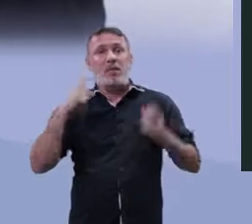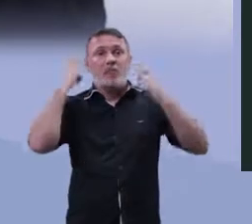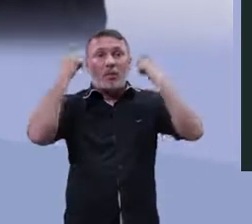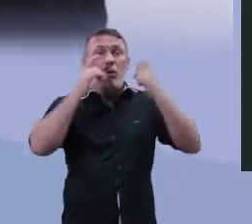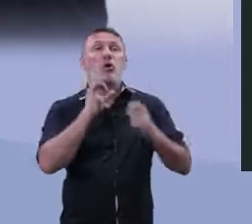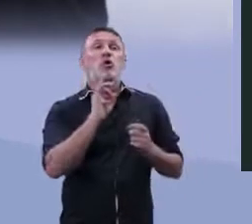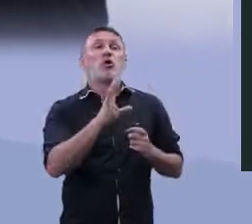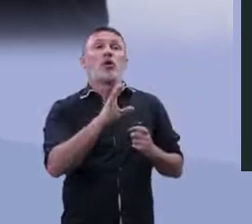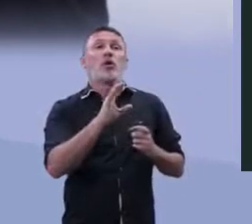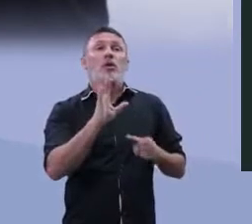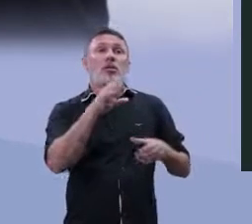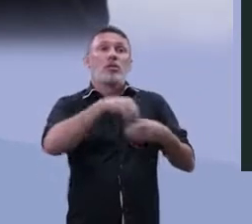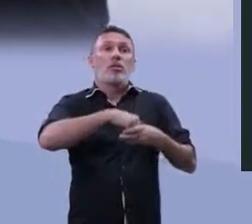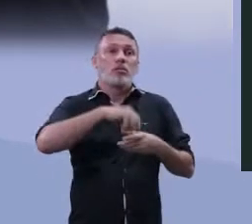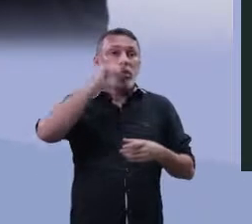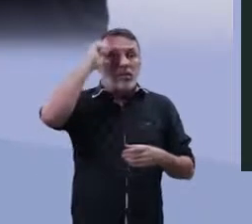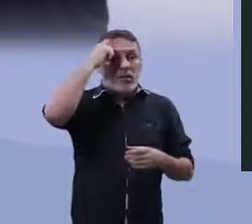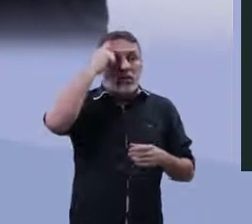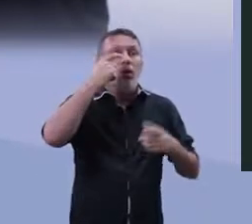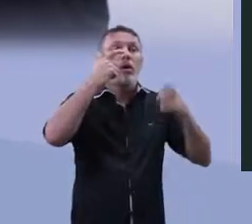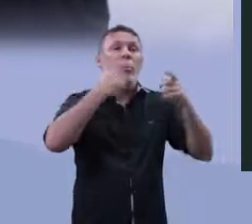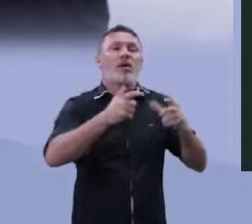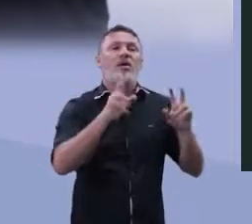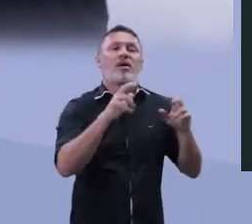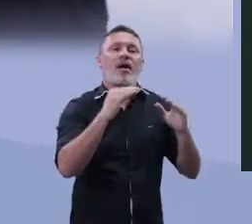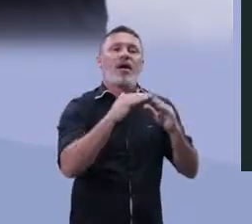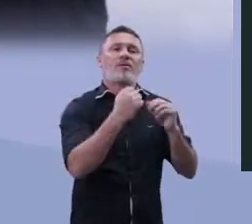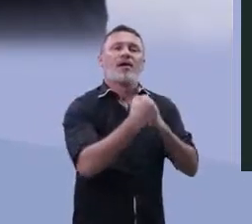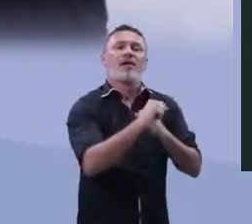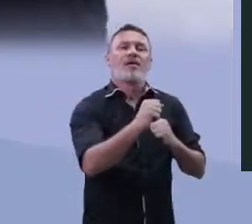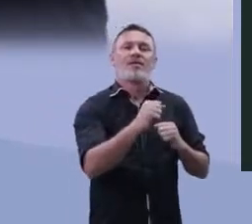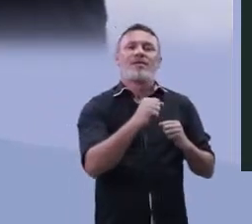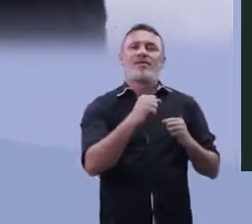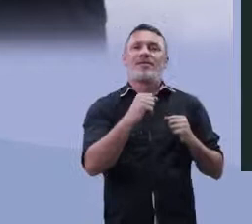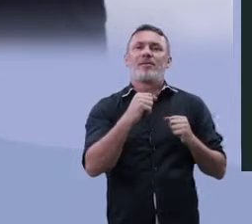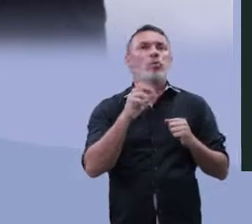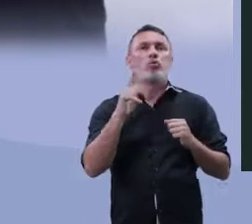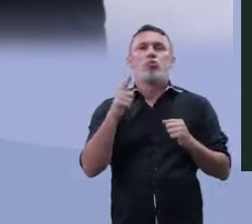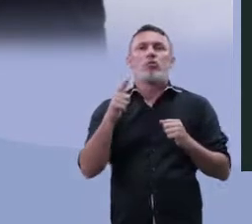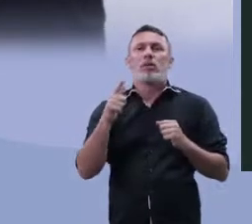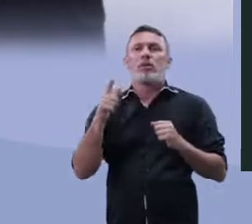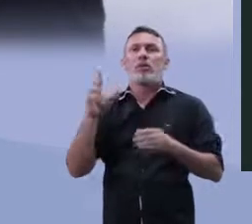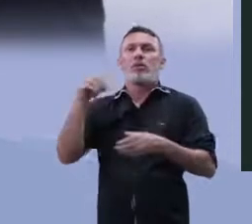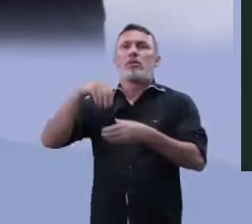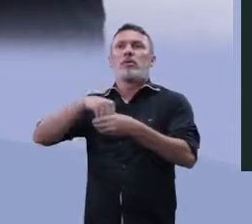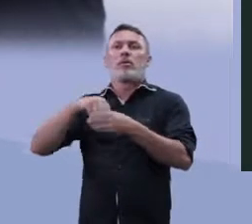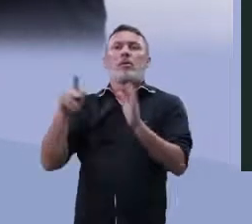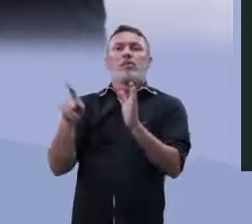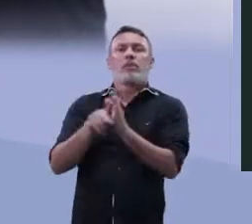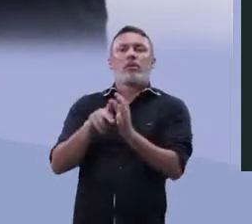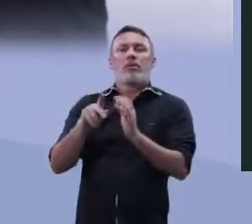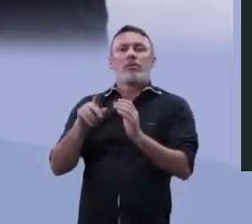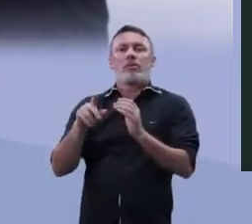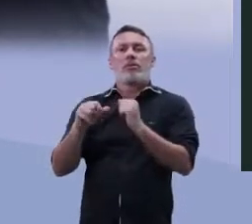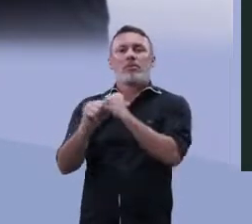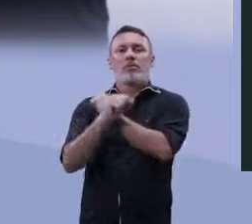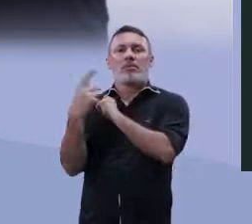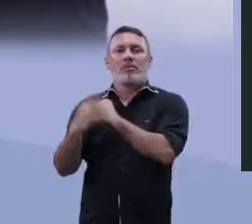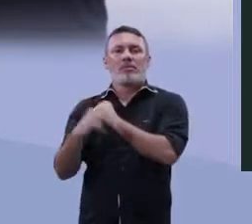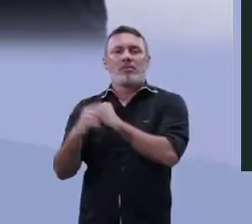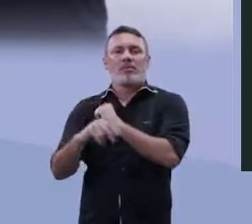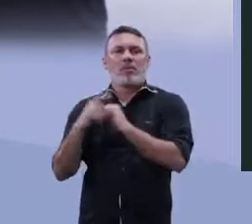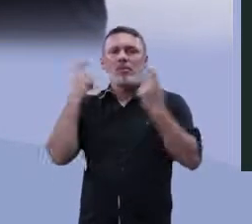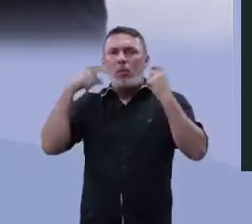a situação do negro na Casa Grande e não abordar, né, o negro que vivia na senzala. Né? Então